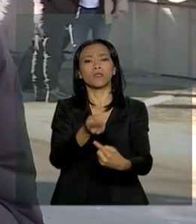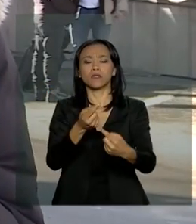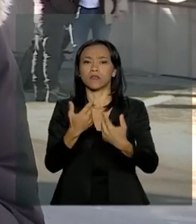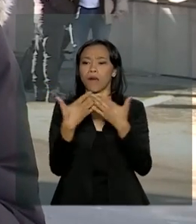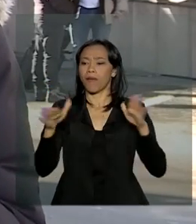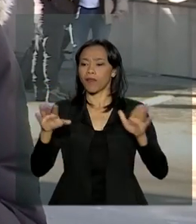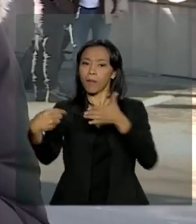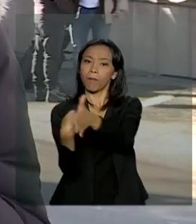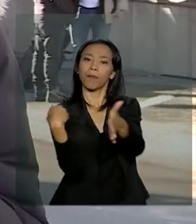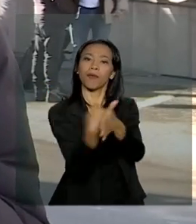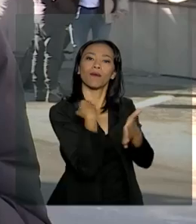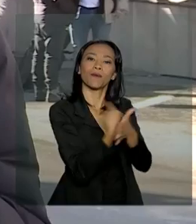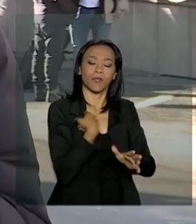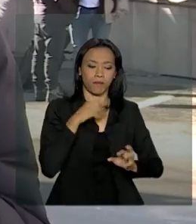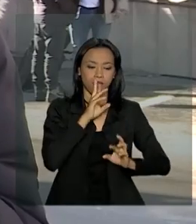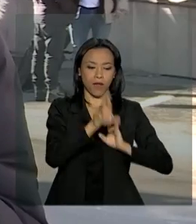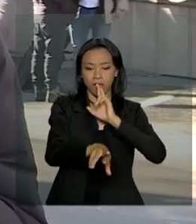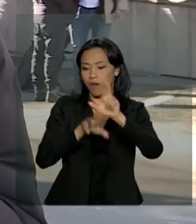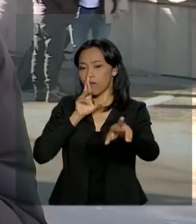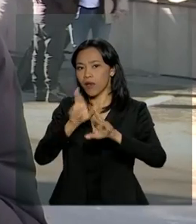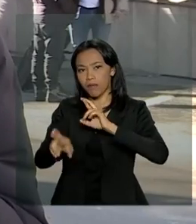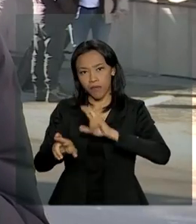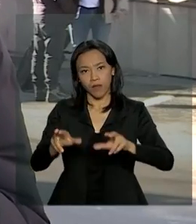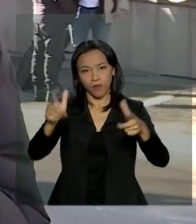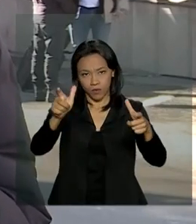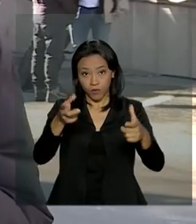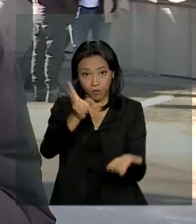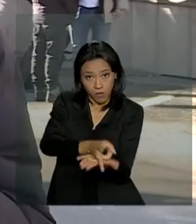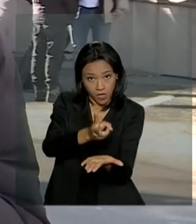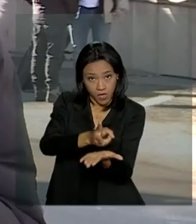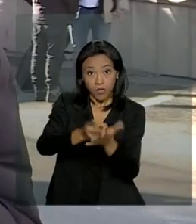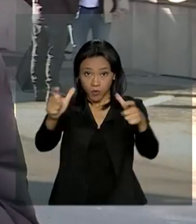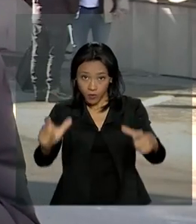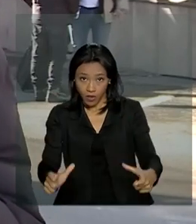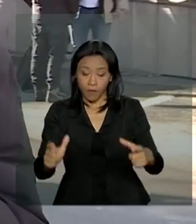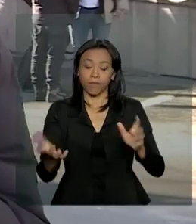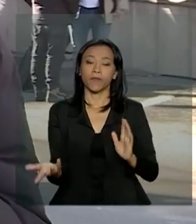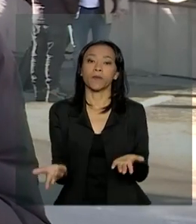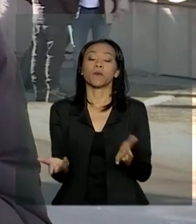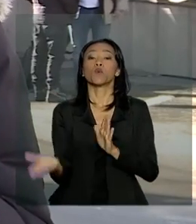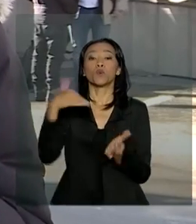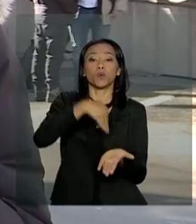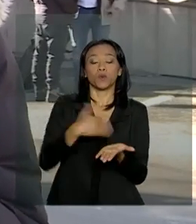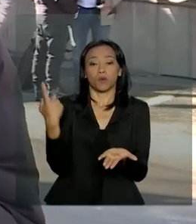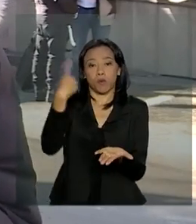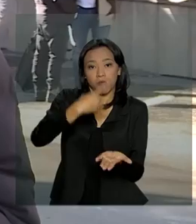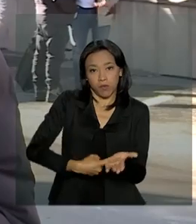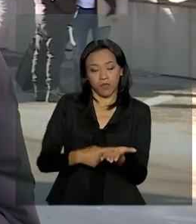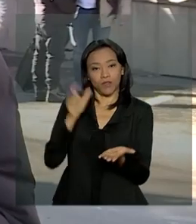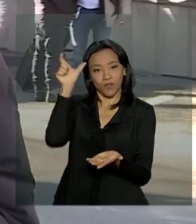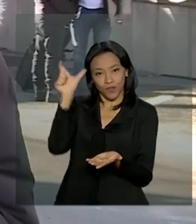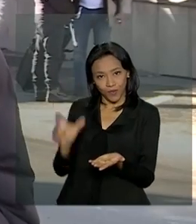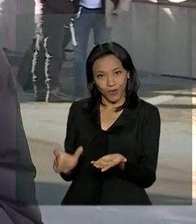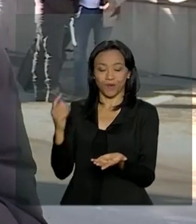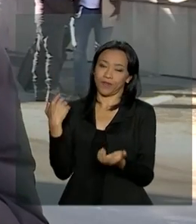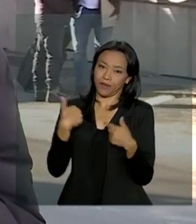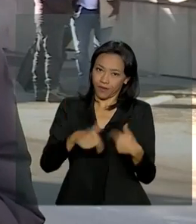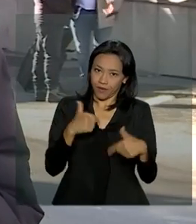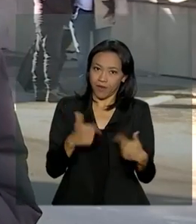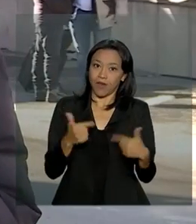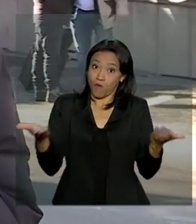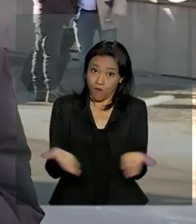perguntas e respostas ali mesmo na sessão plenária. E o último compromisso confirmado da agenda do presidente Jair